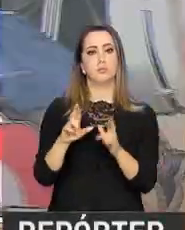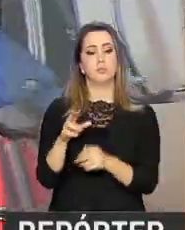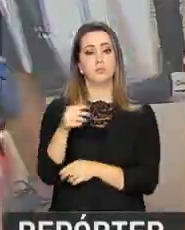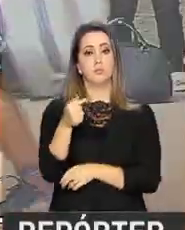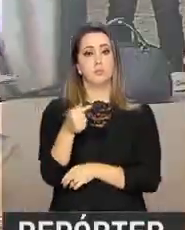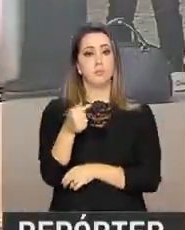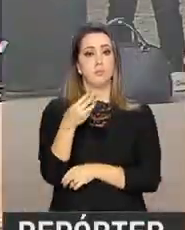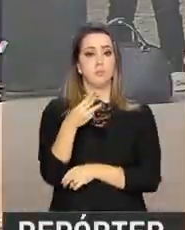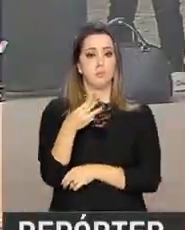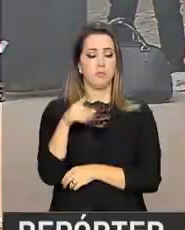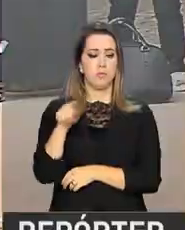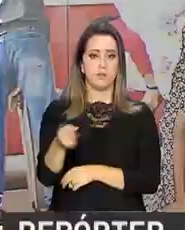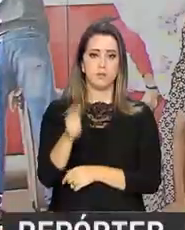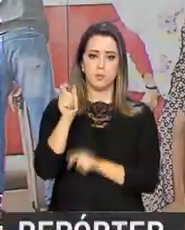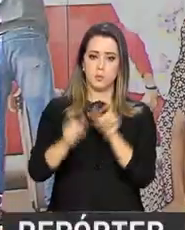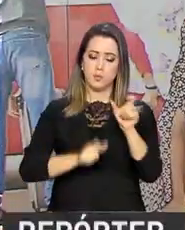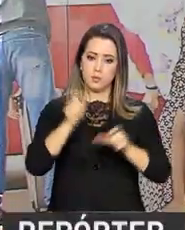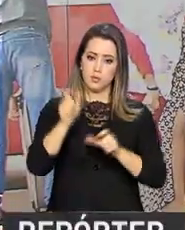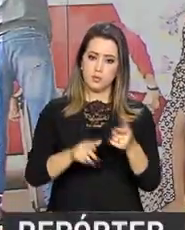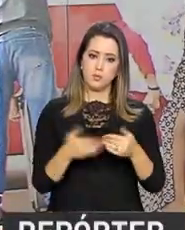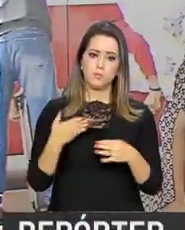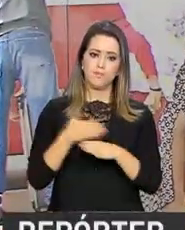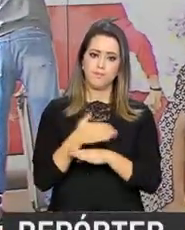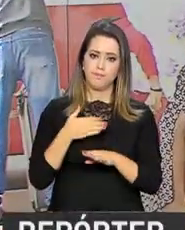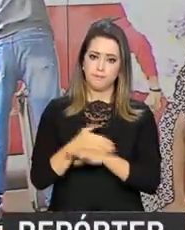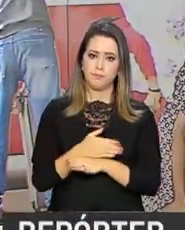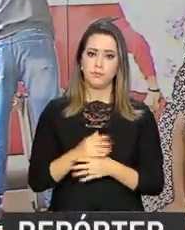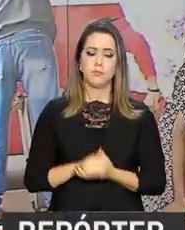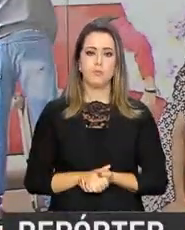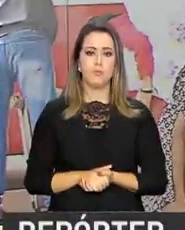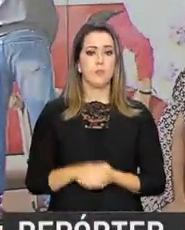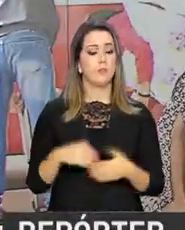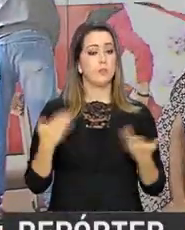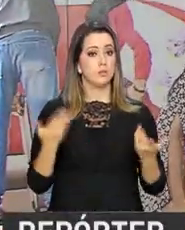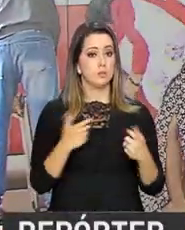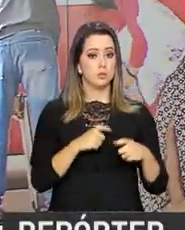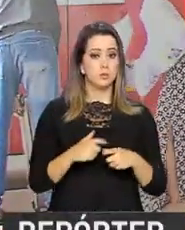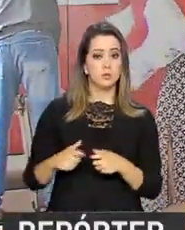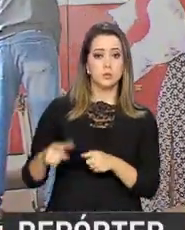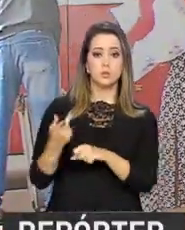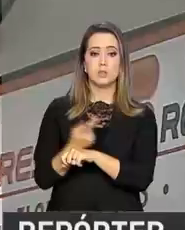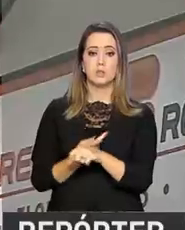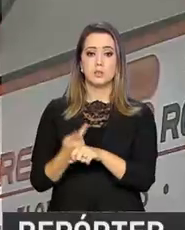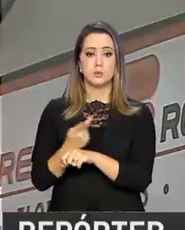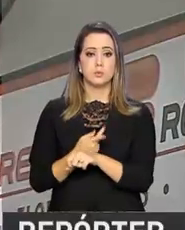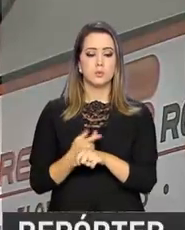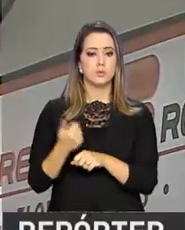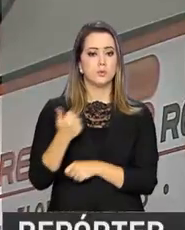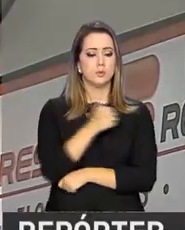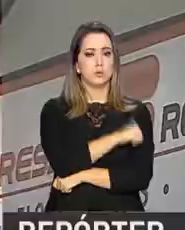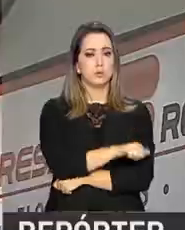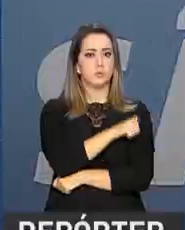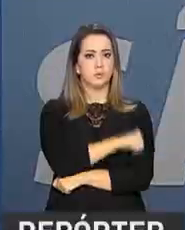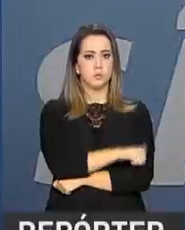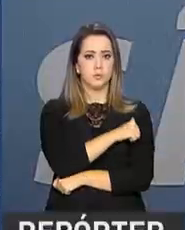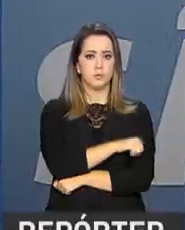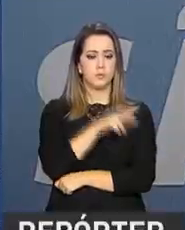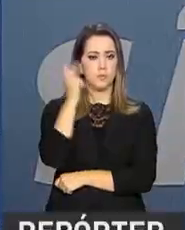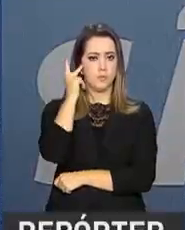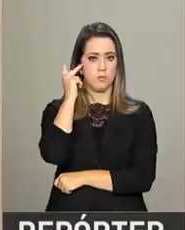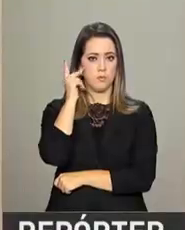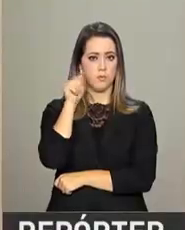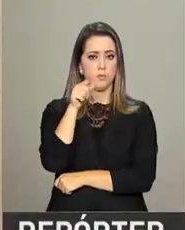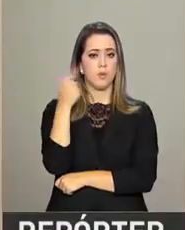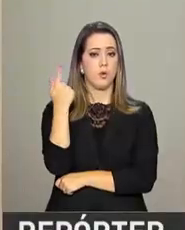73 mil passageiros passem por aqui e os destinos mais procurados são rio de janeiro são paulo